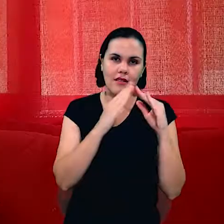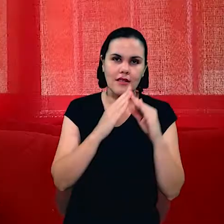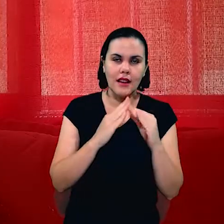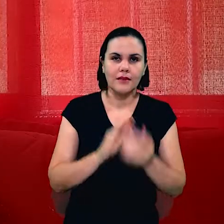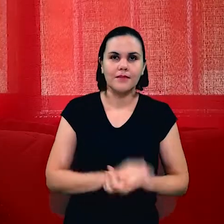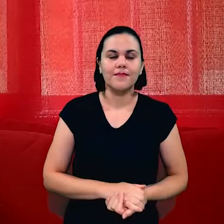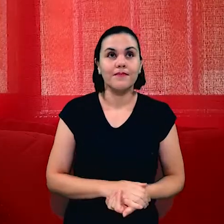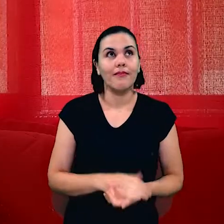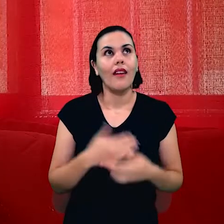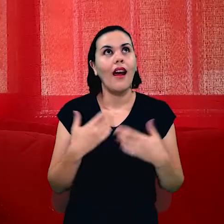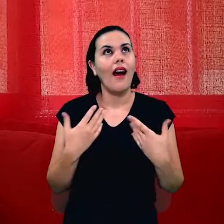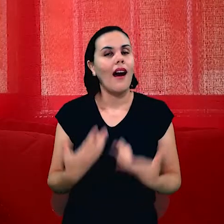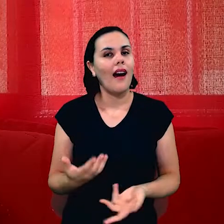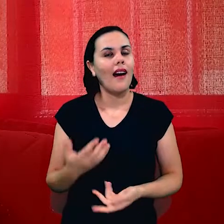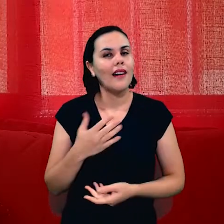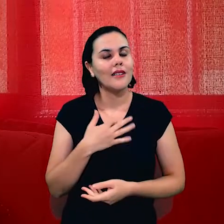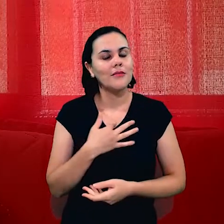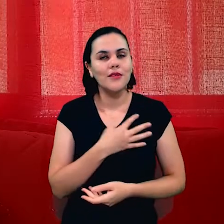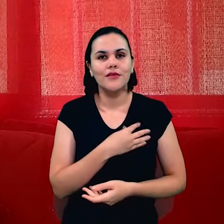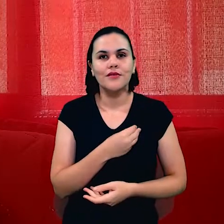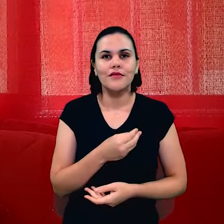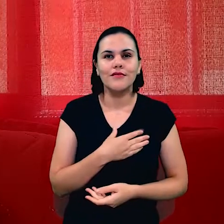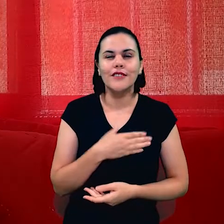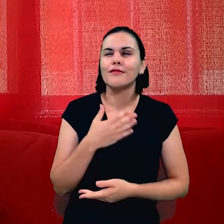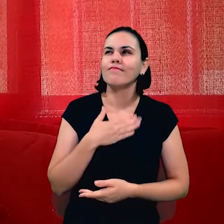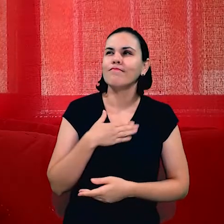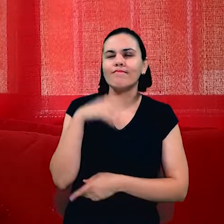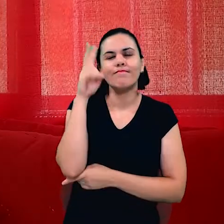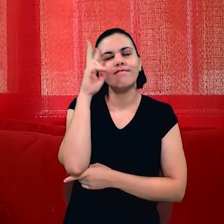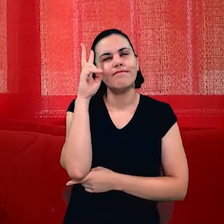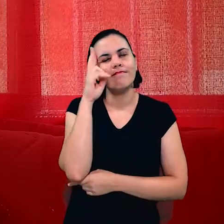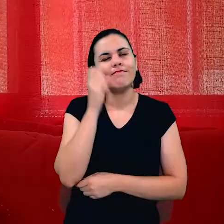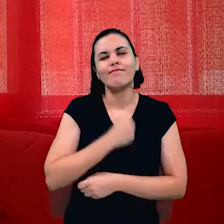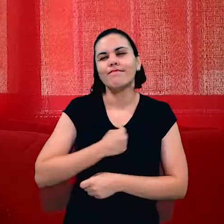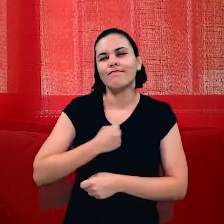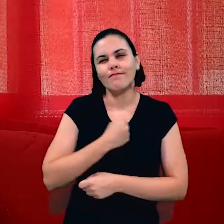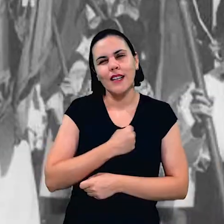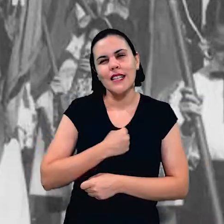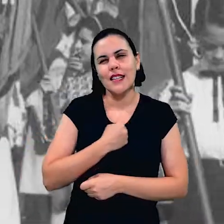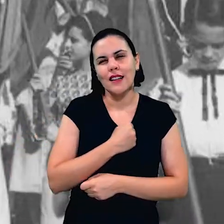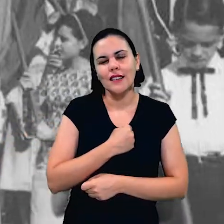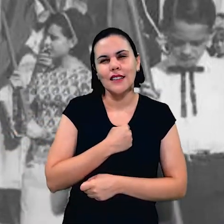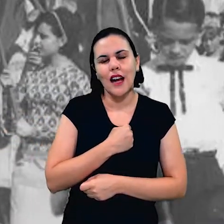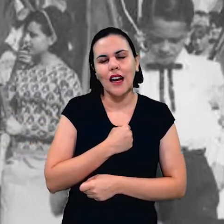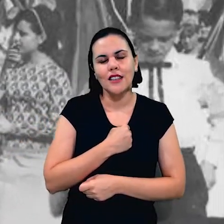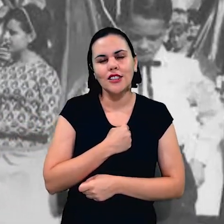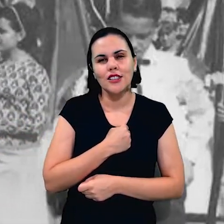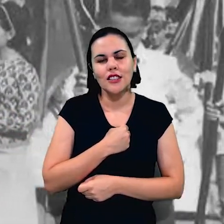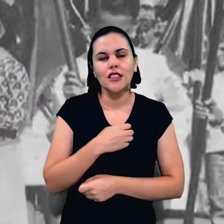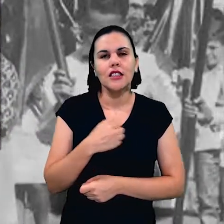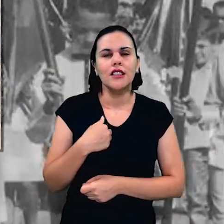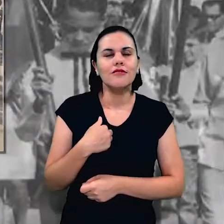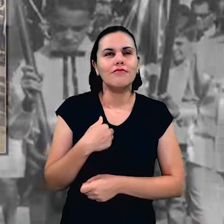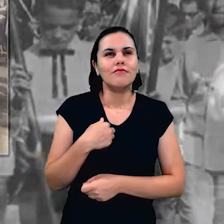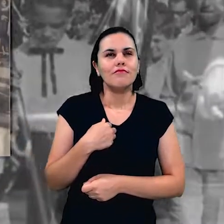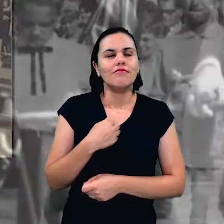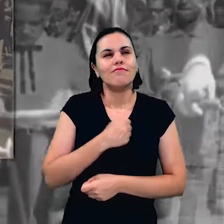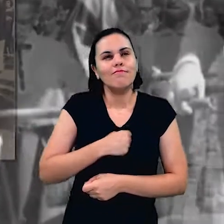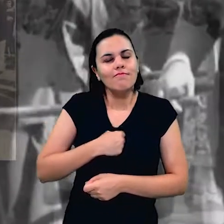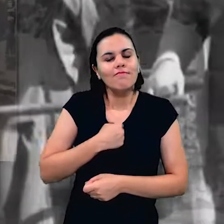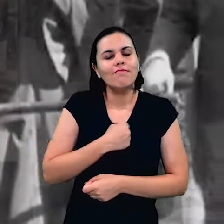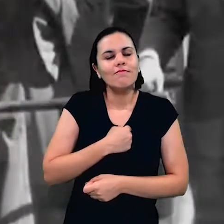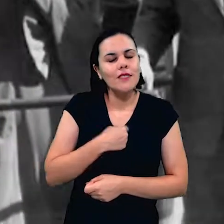casas. Ai, nem fale, meu filho, quanta lembrança, me dá umas saudades. Eu tenho